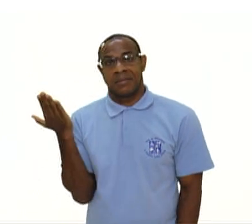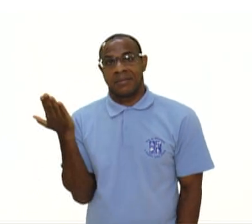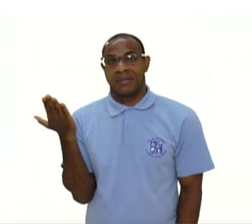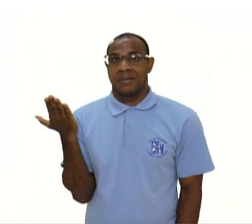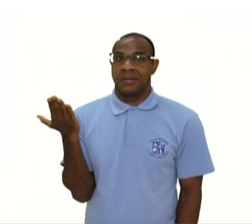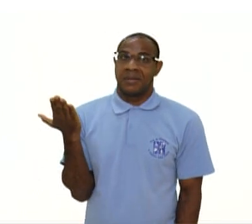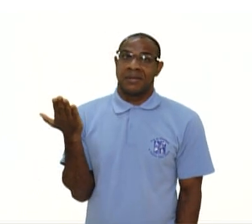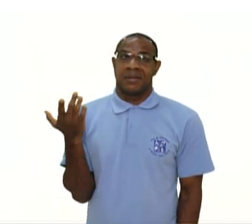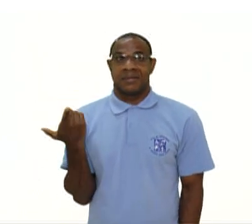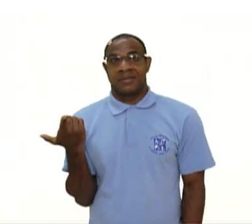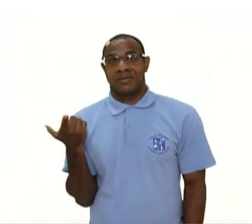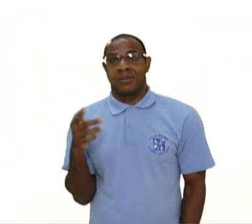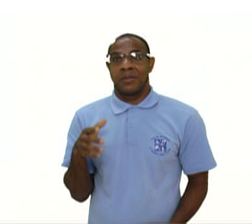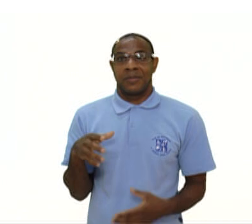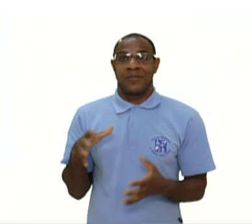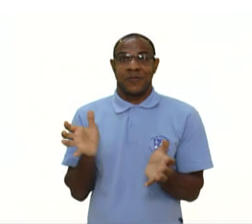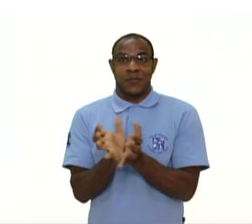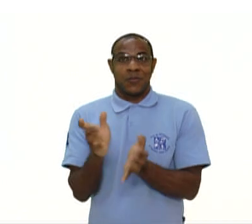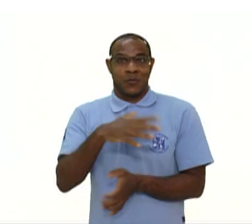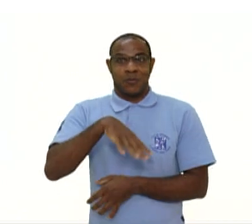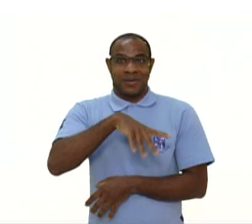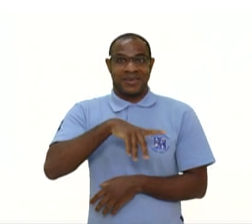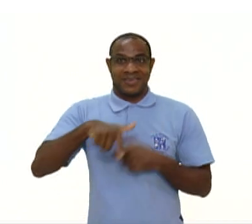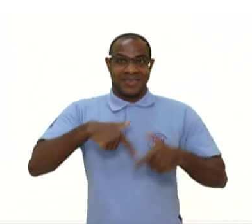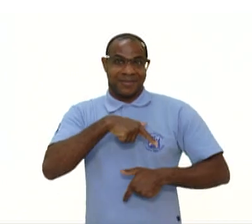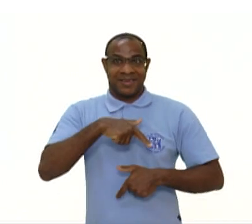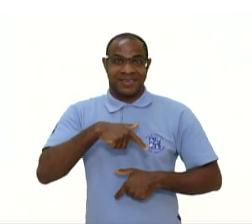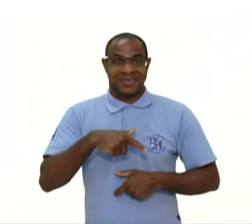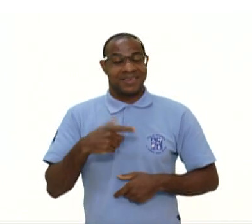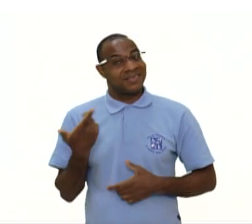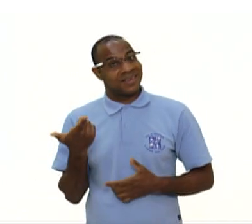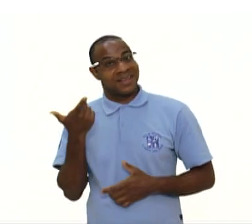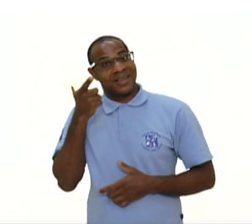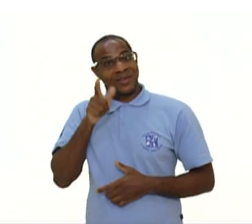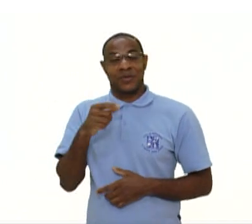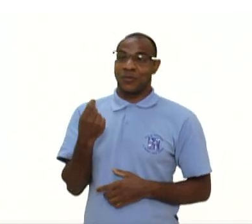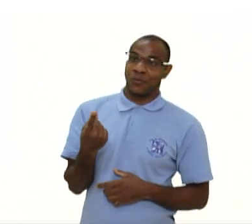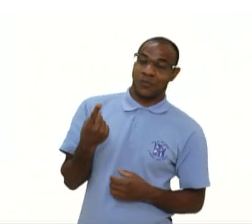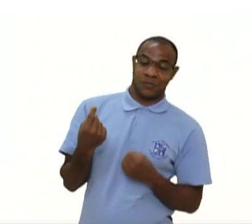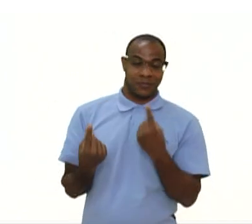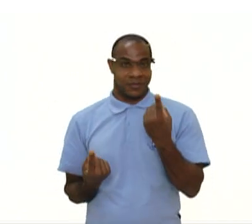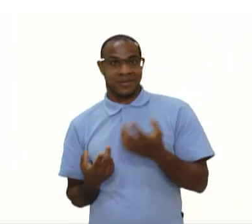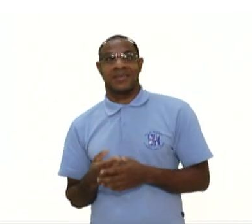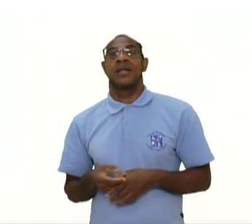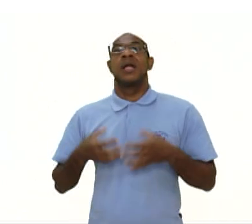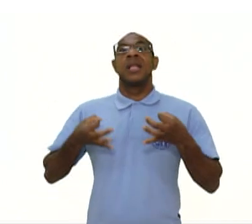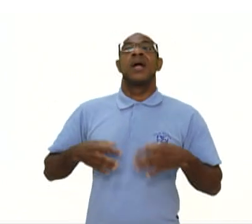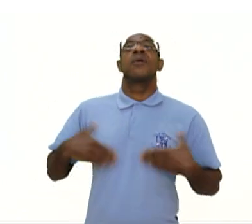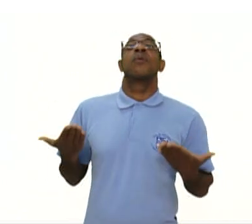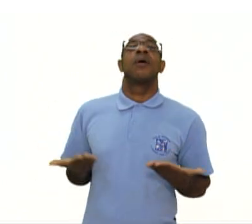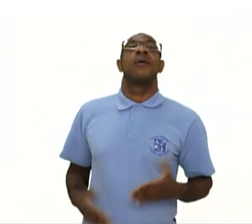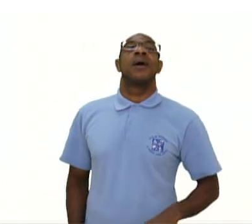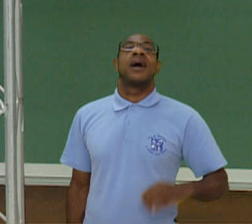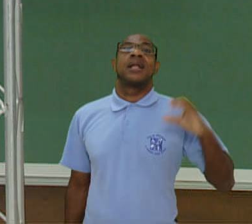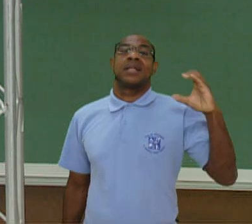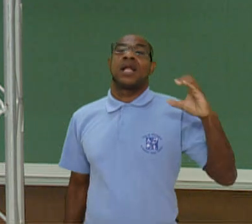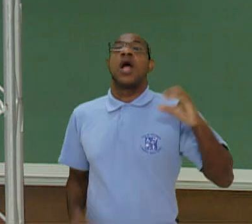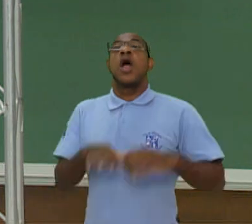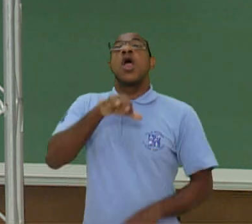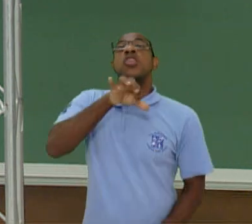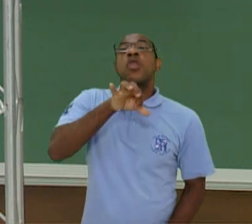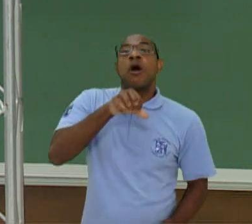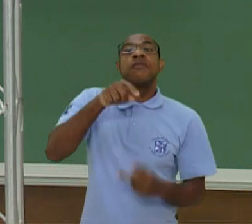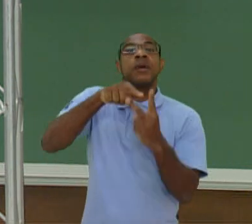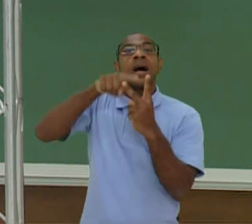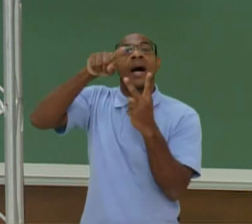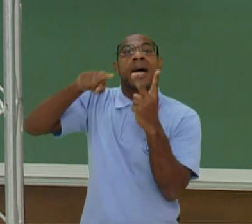correta, acertou uma, mas não acertou a outra. Vamos ver se eles acertam aqui agora. Correta é a C. 9 raiz de 2